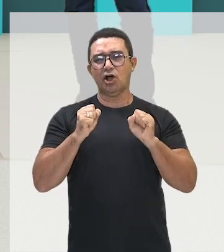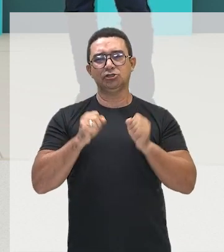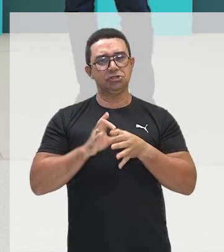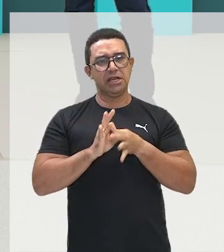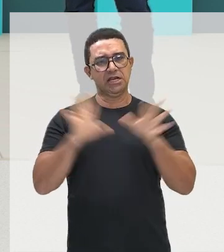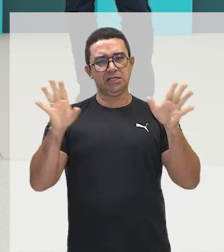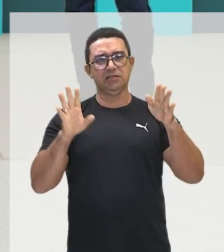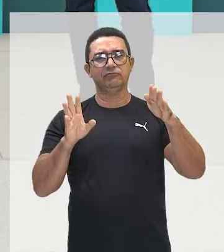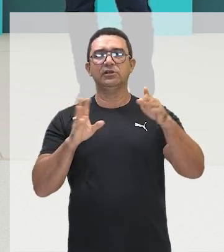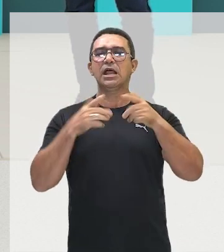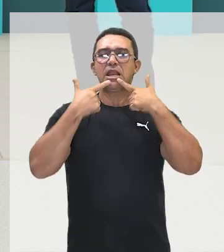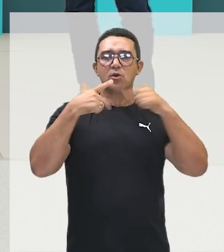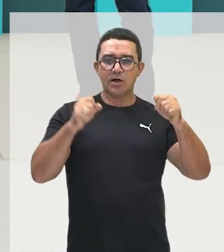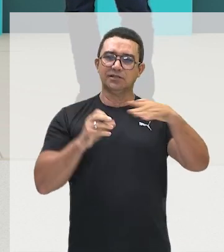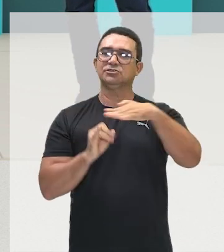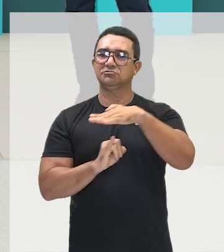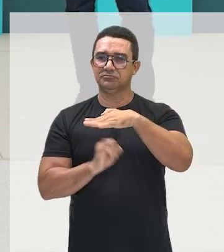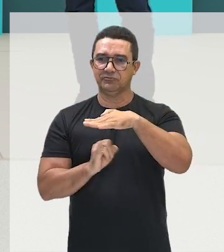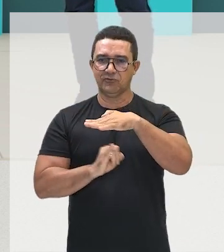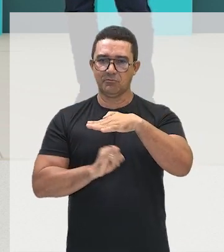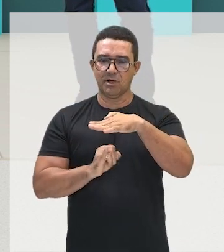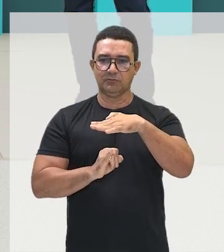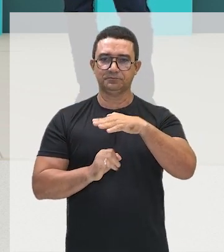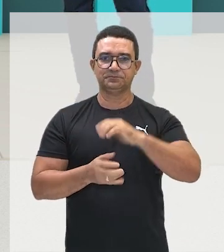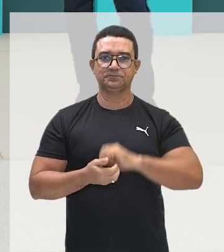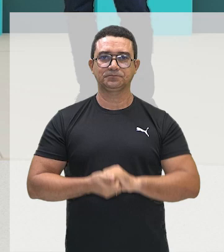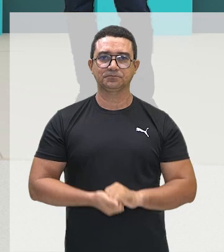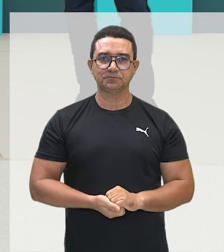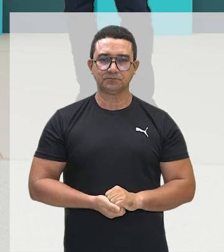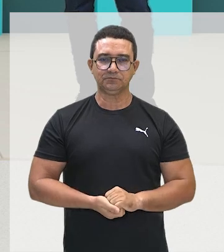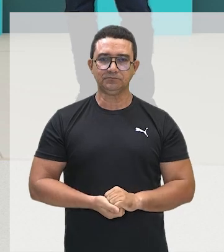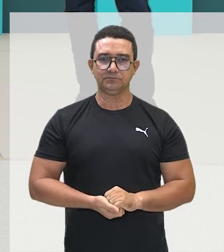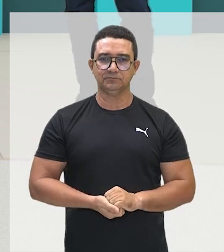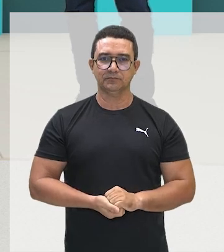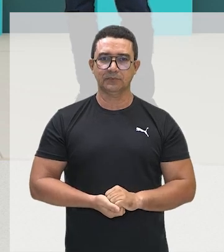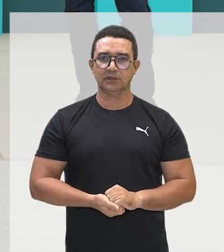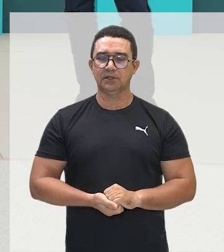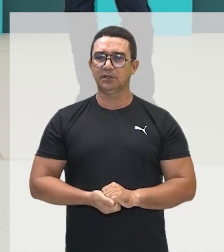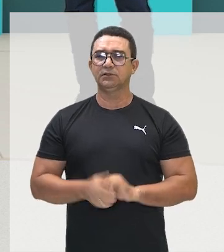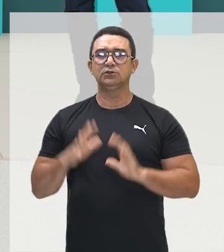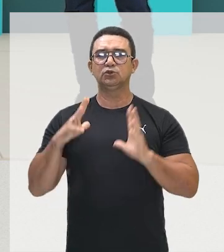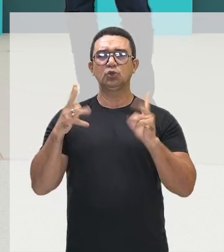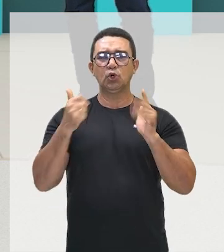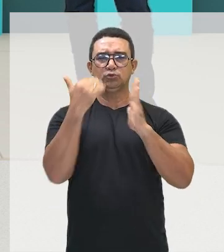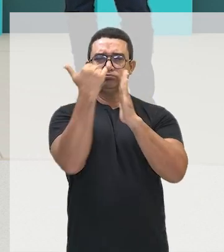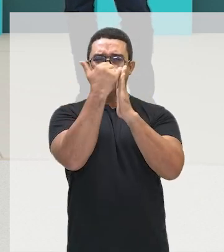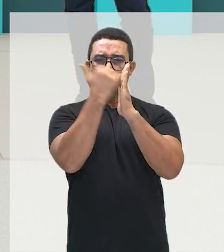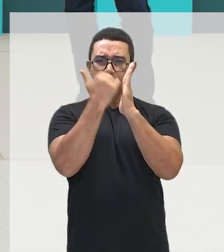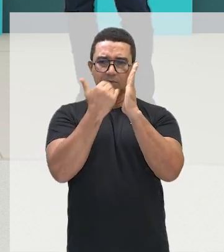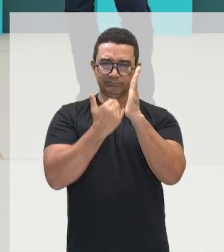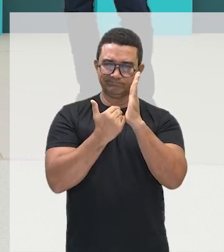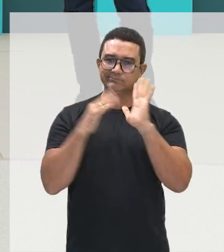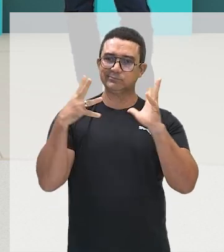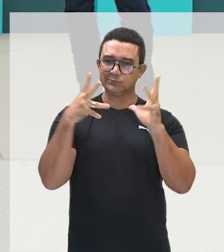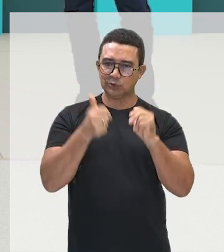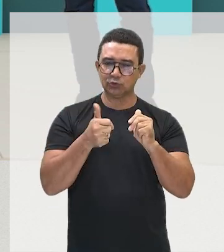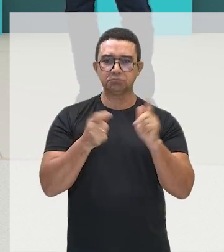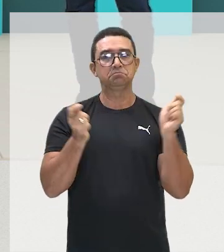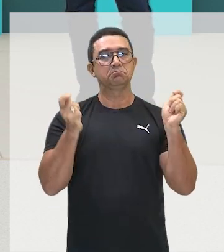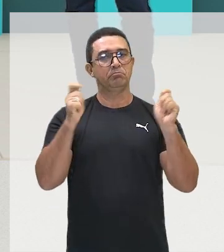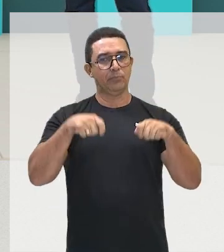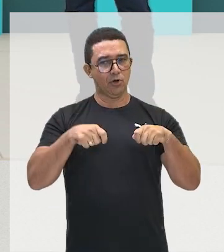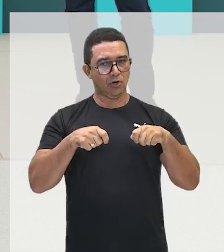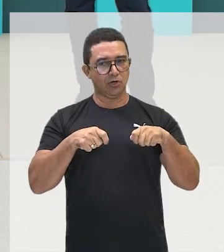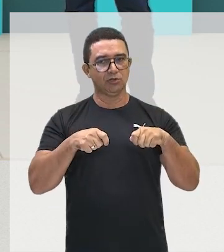utilizar, então, a linguagem informal, porque não há essa preocupação. Todos esses elementos aqui, todas essas situações, elas